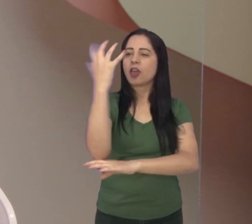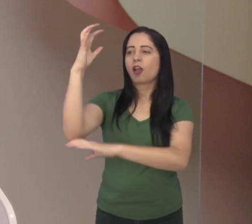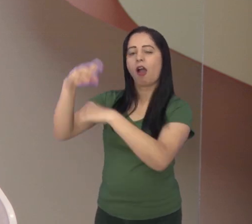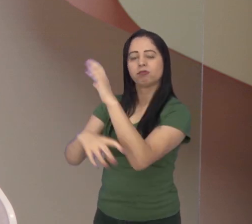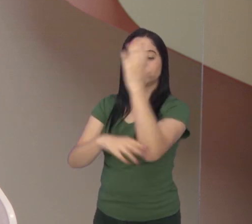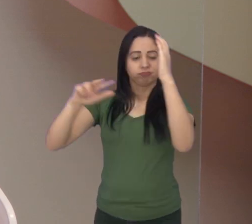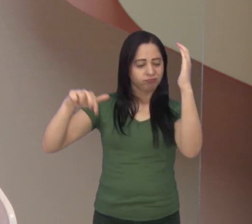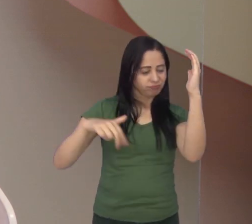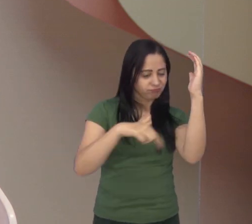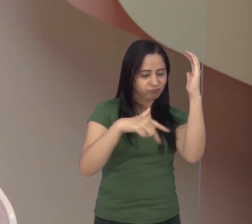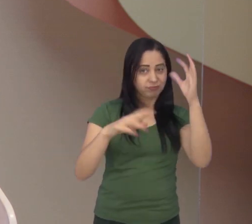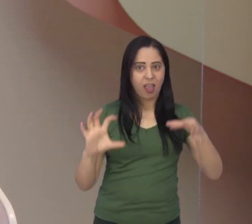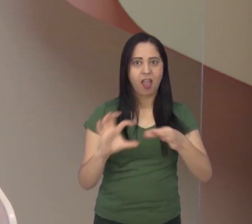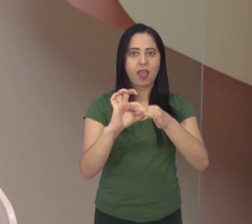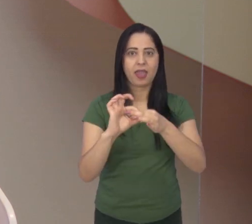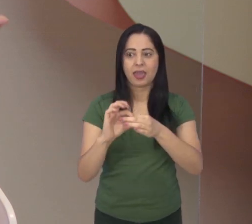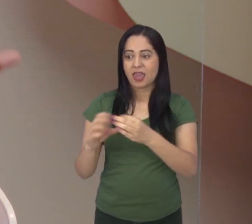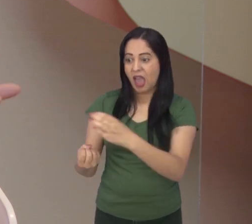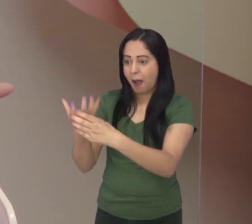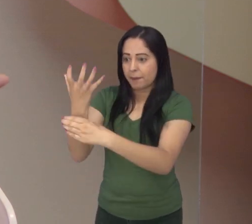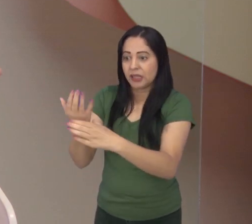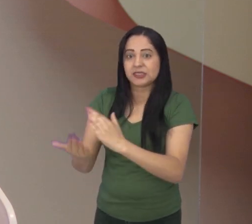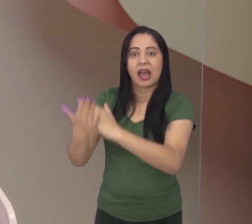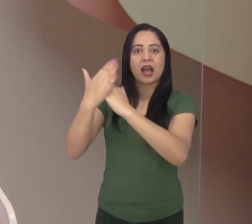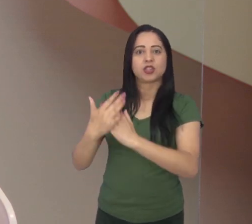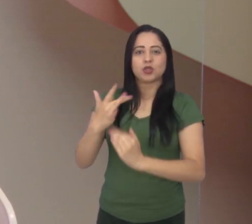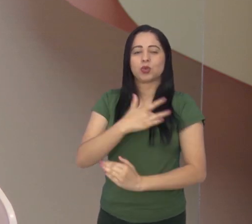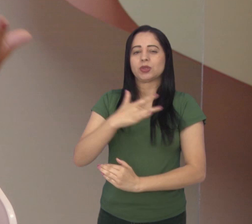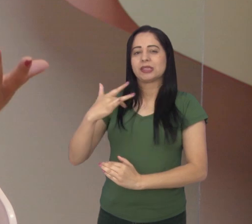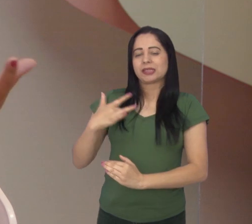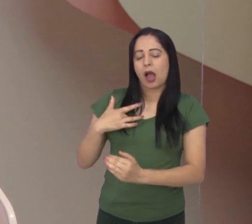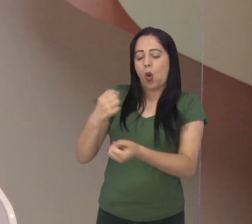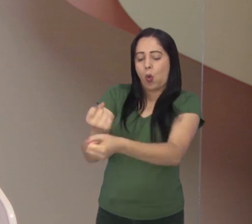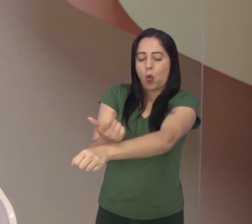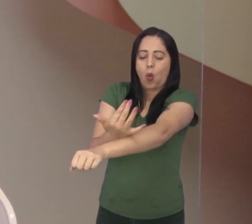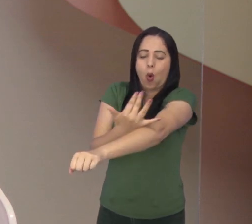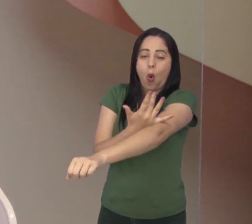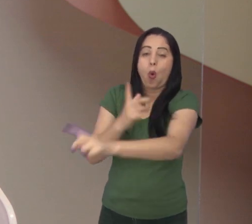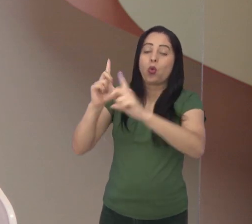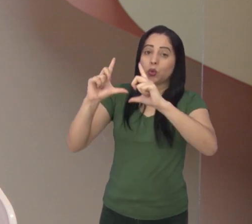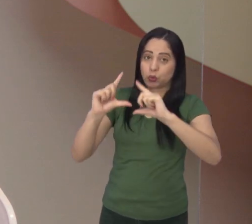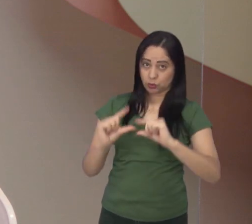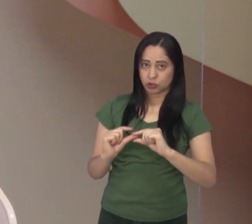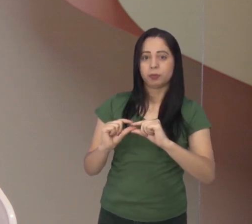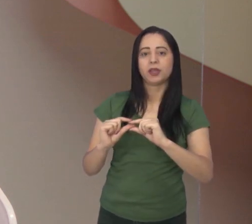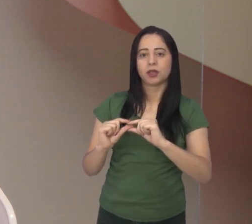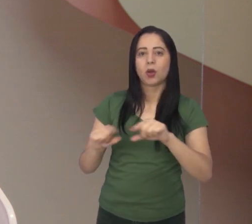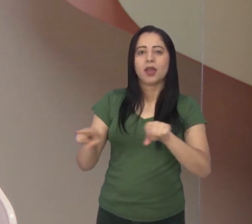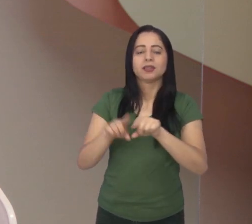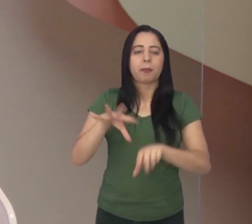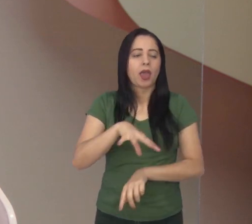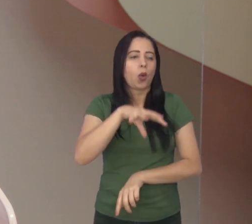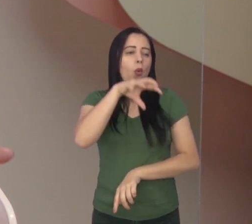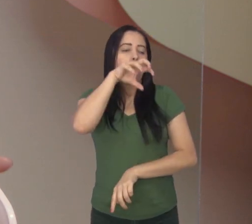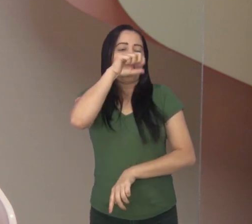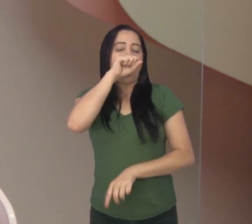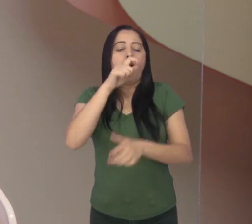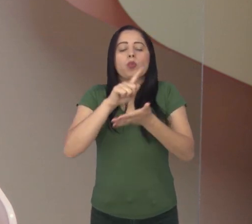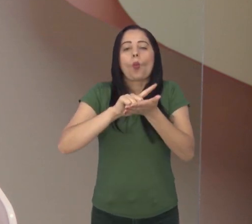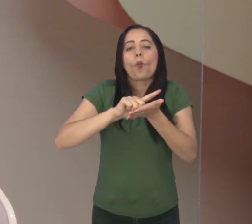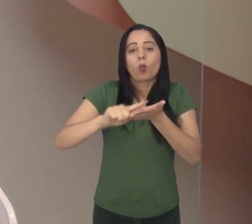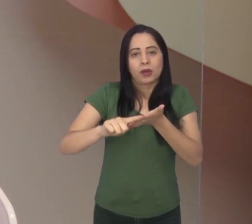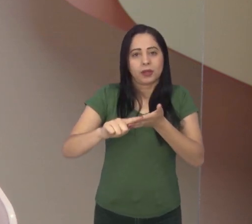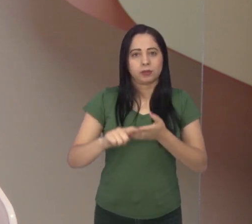são capazes de nos ajudar a controlar a ansiedade, nos acalmar e filtrar o ar que respiramos. Para entender